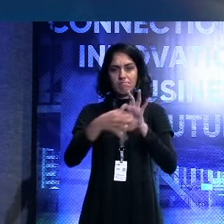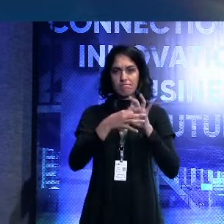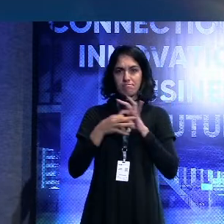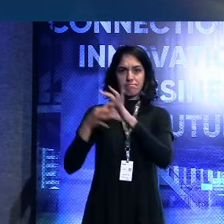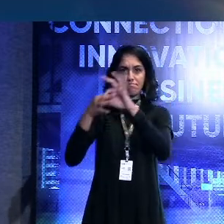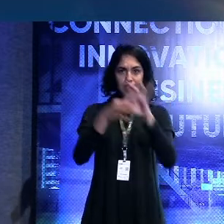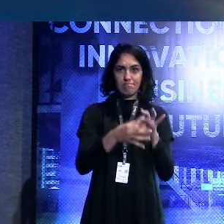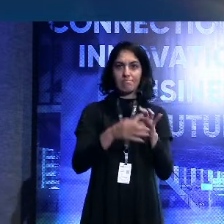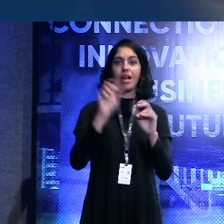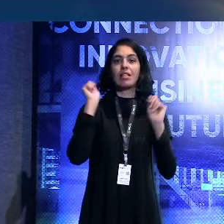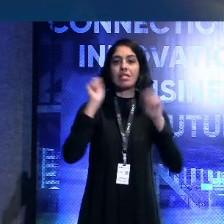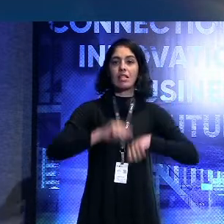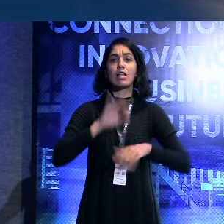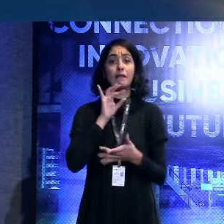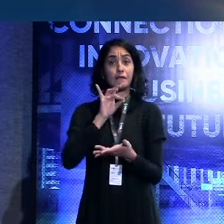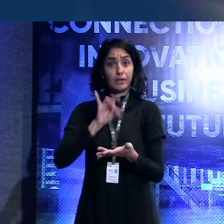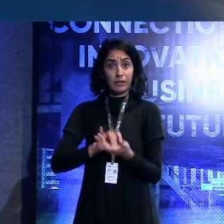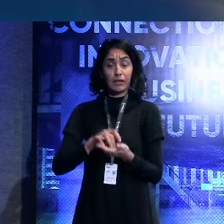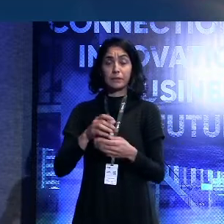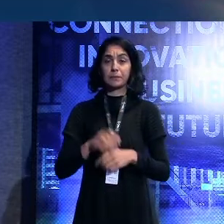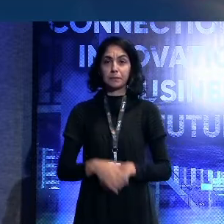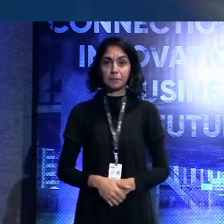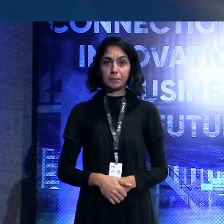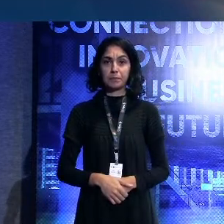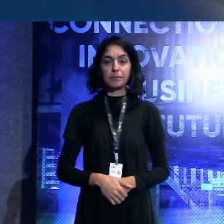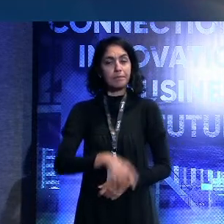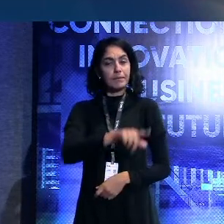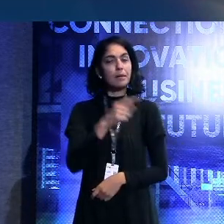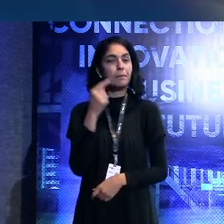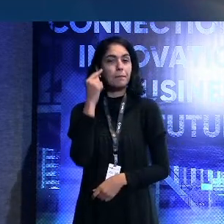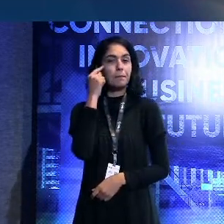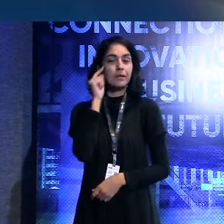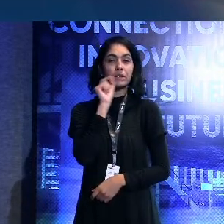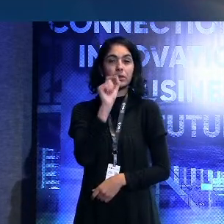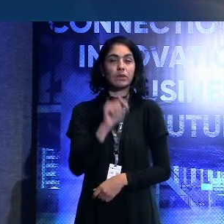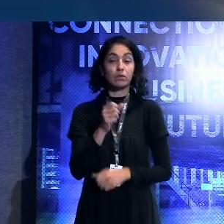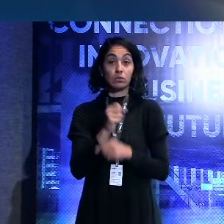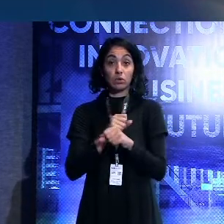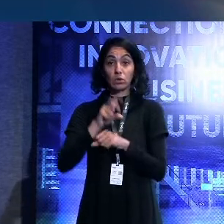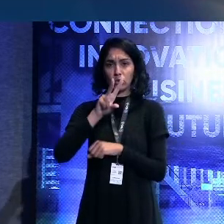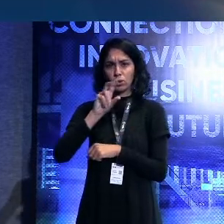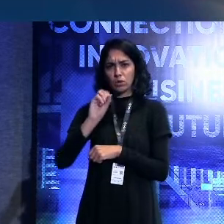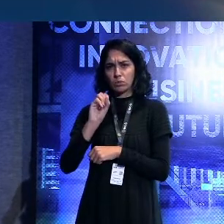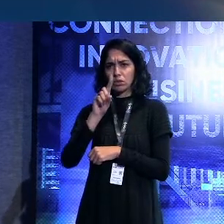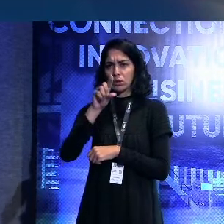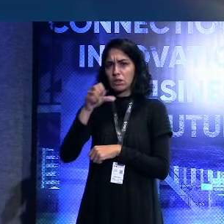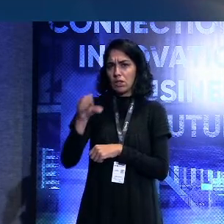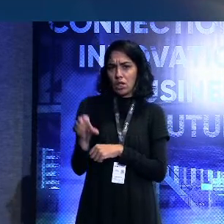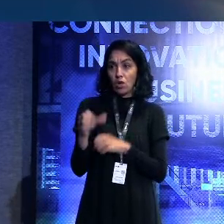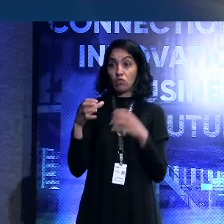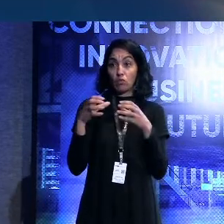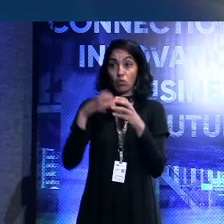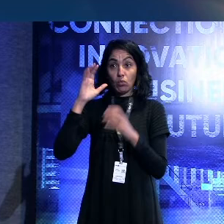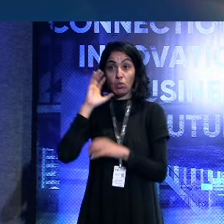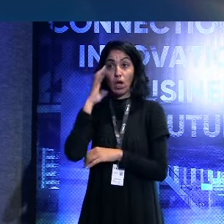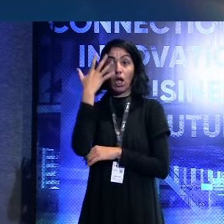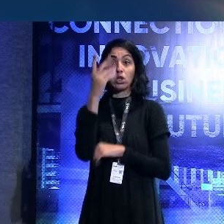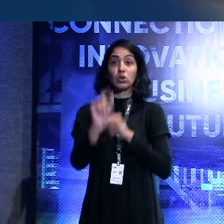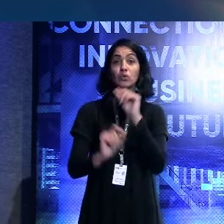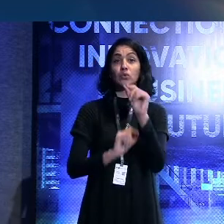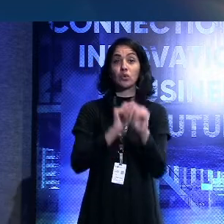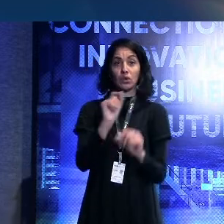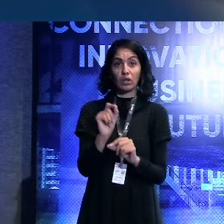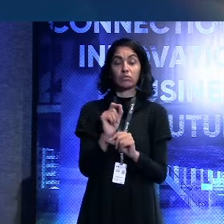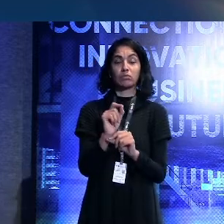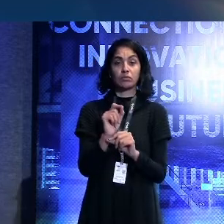possível. E aí, pensando nisso, em 2019, a gente decidiu, então, como grupo, como companhia, que o GB deveria